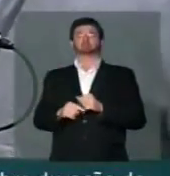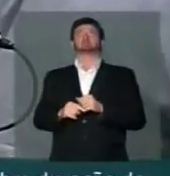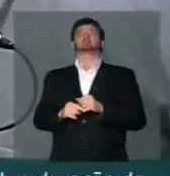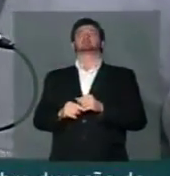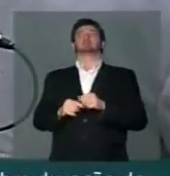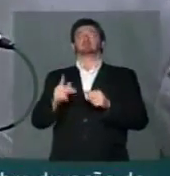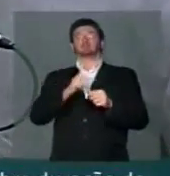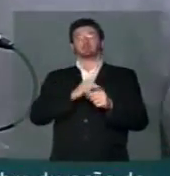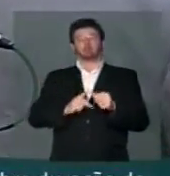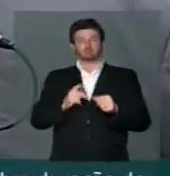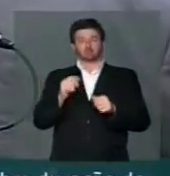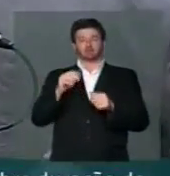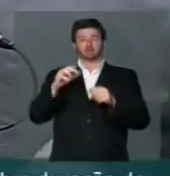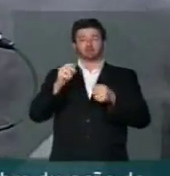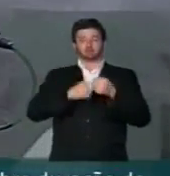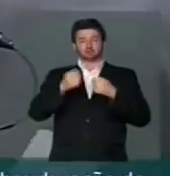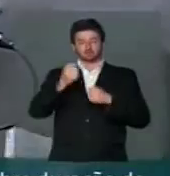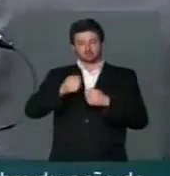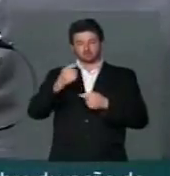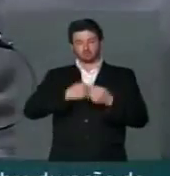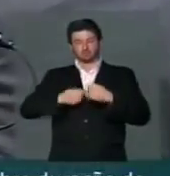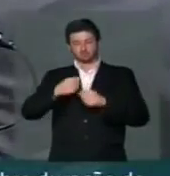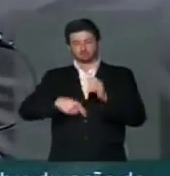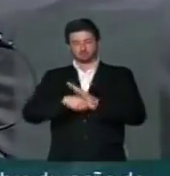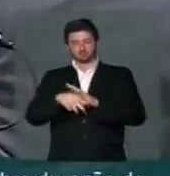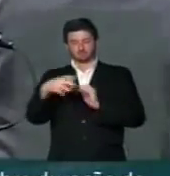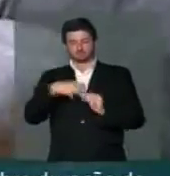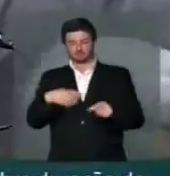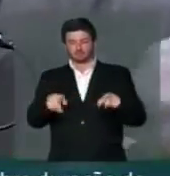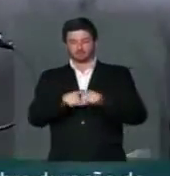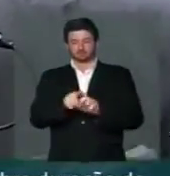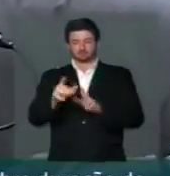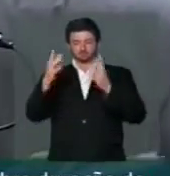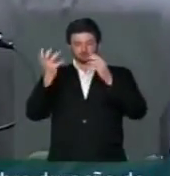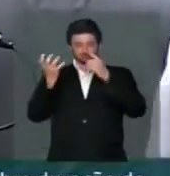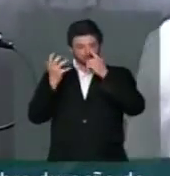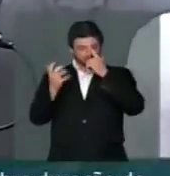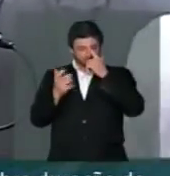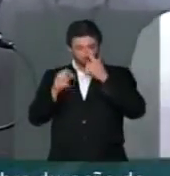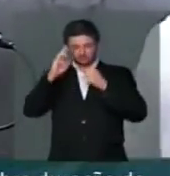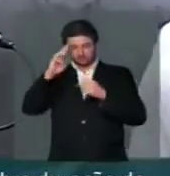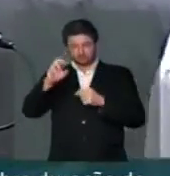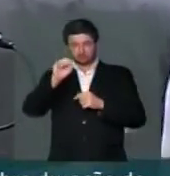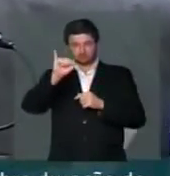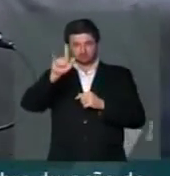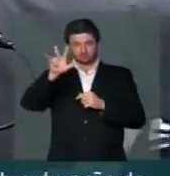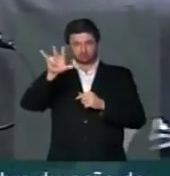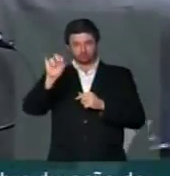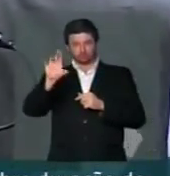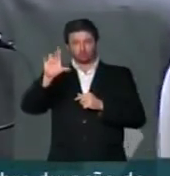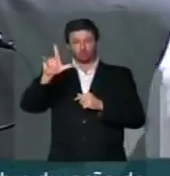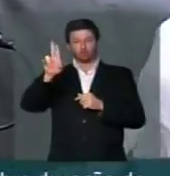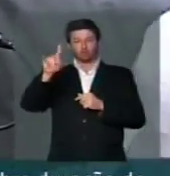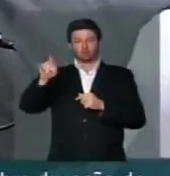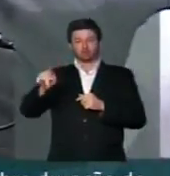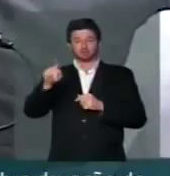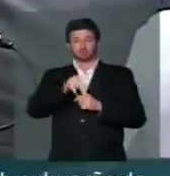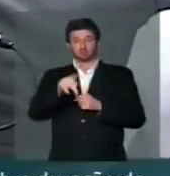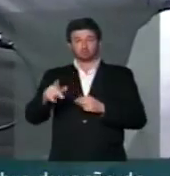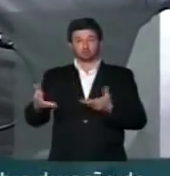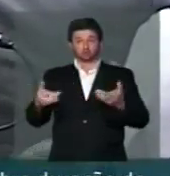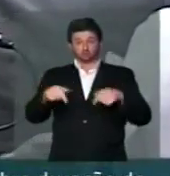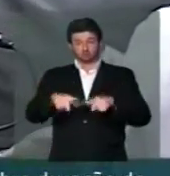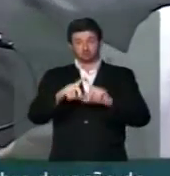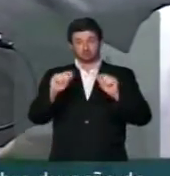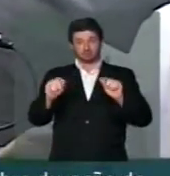Associação Comercial da Bahia. Ao mesmo tempo, gostaria de parabenizar também o senhor Silvio Luiz, professor, que hoje em